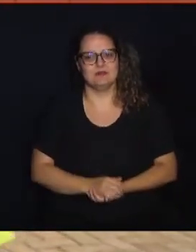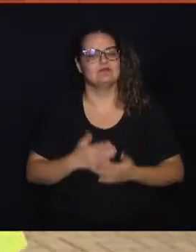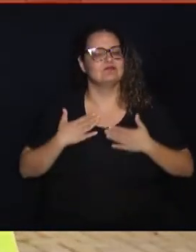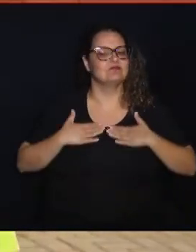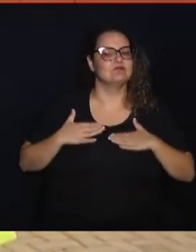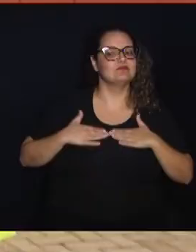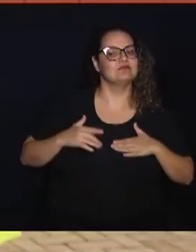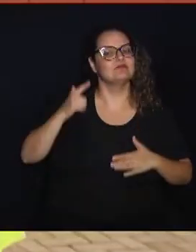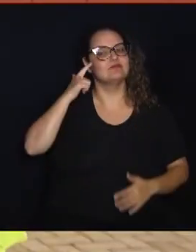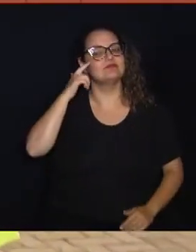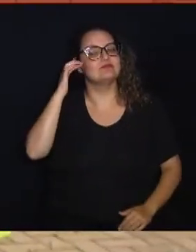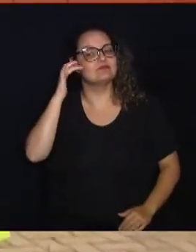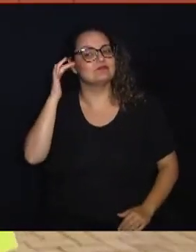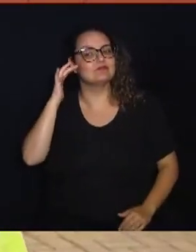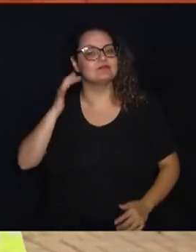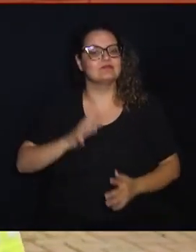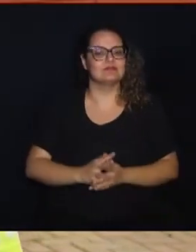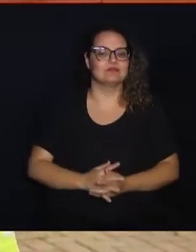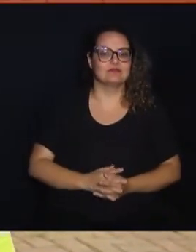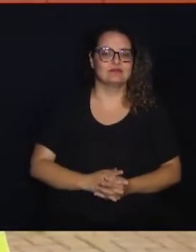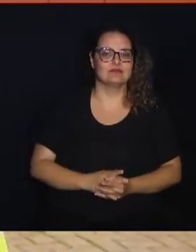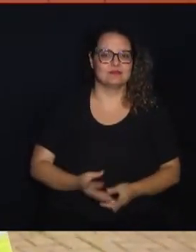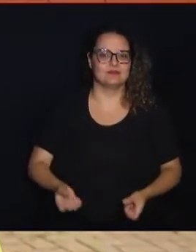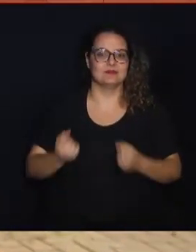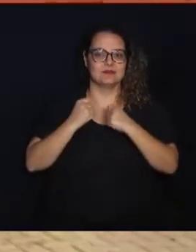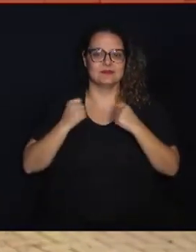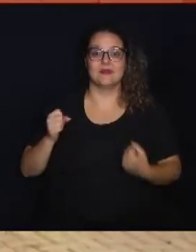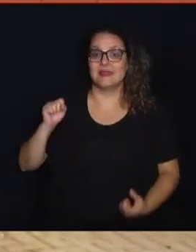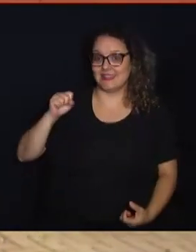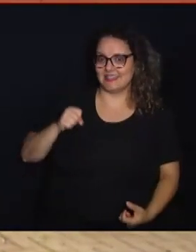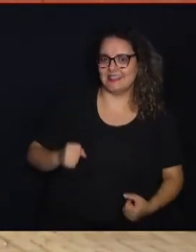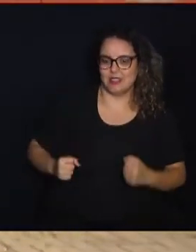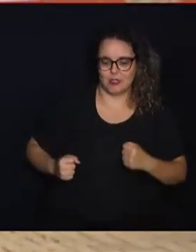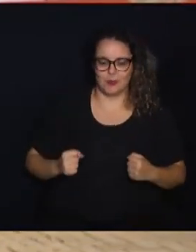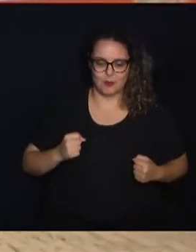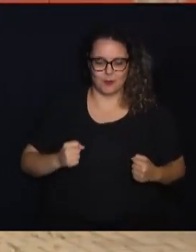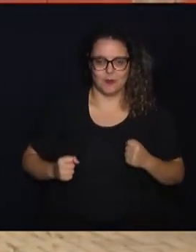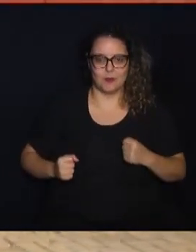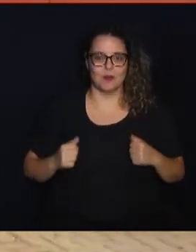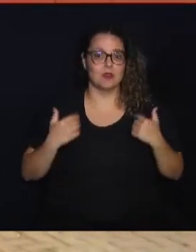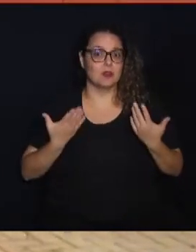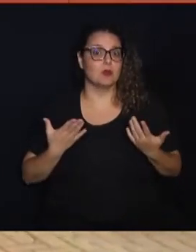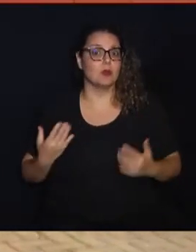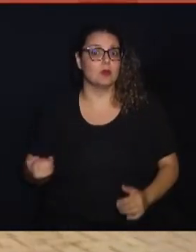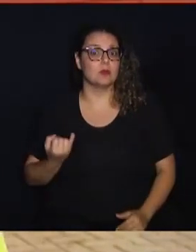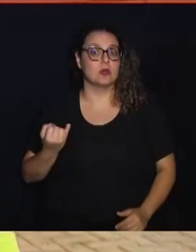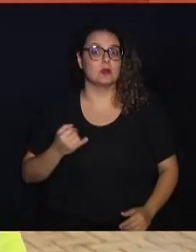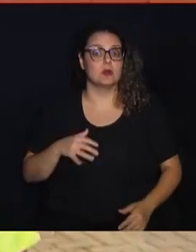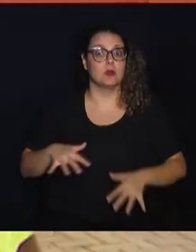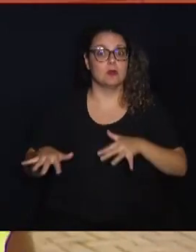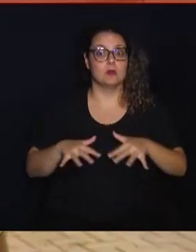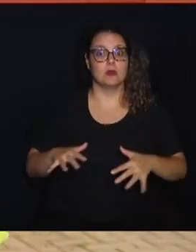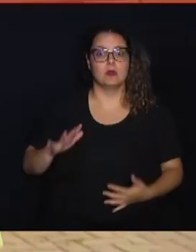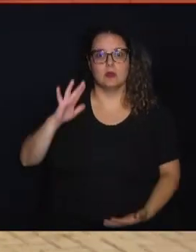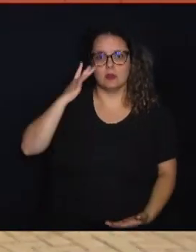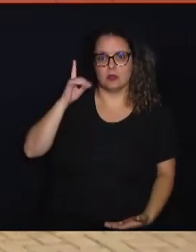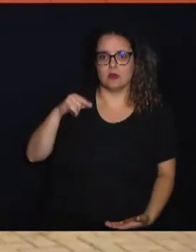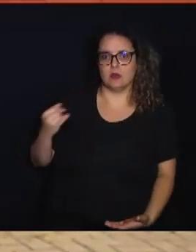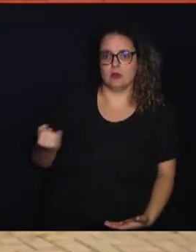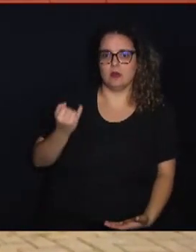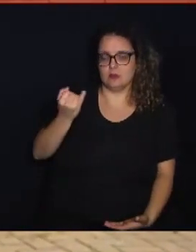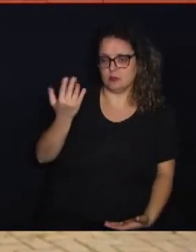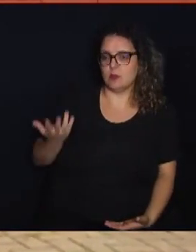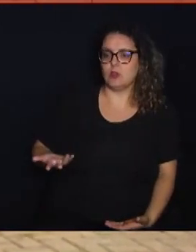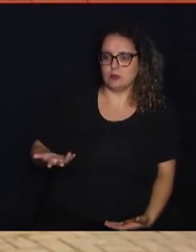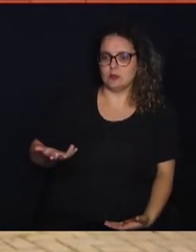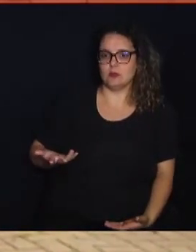tranquilinho, pensando, praticar atividade física. Sim, vou dar uma corridinha. Qual que é a importância de se manter em movimento? Eu acho que é muito importante